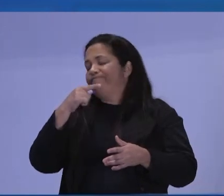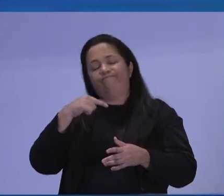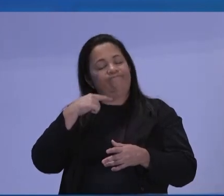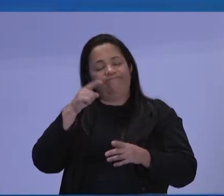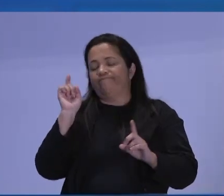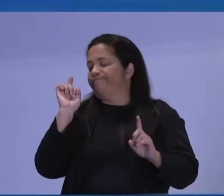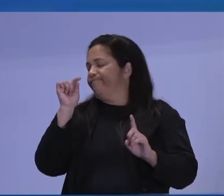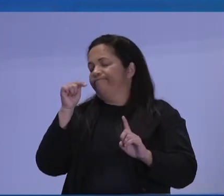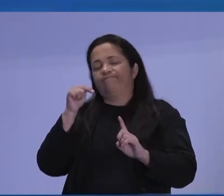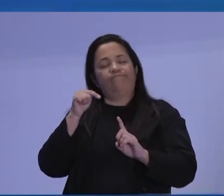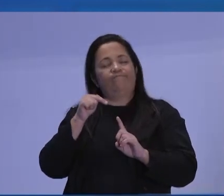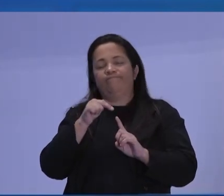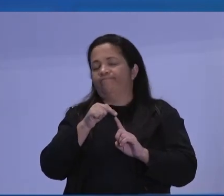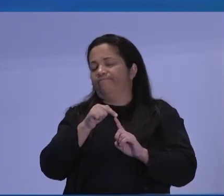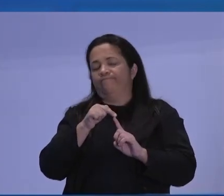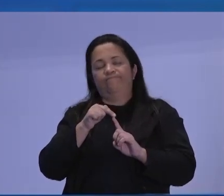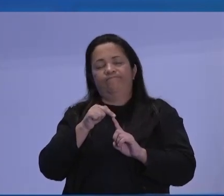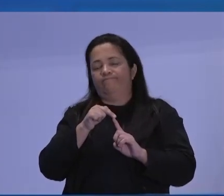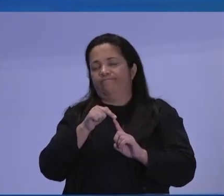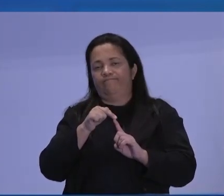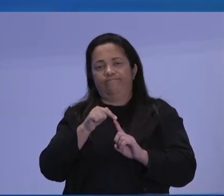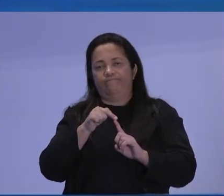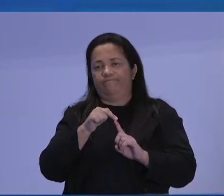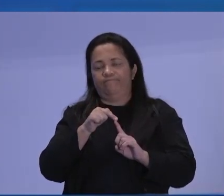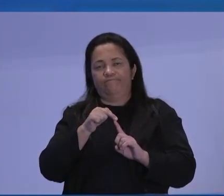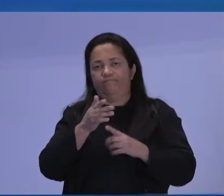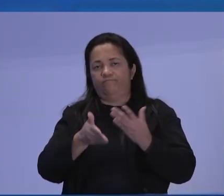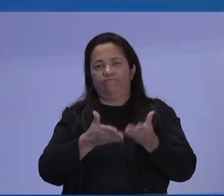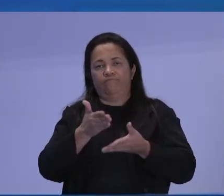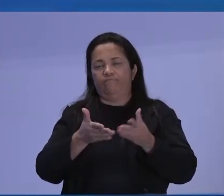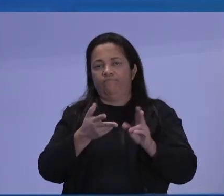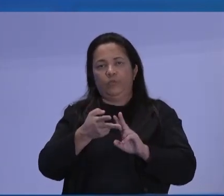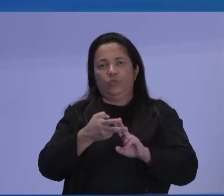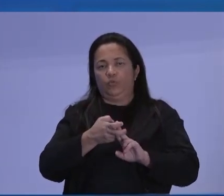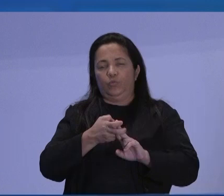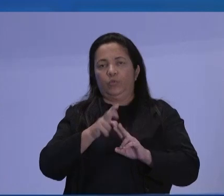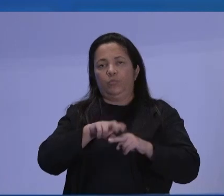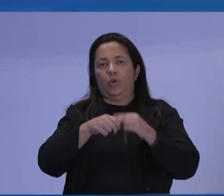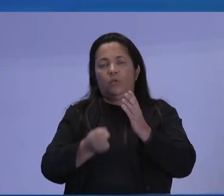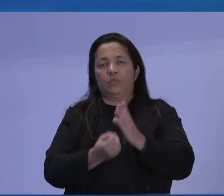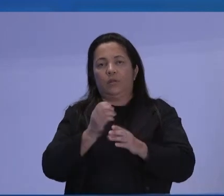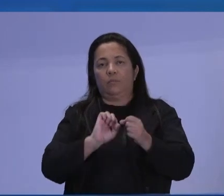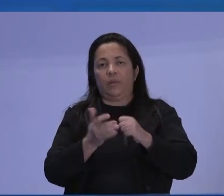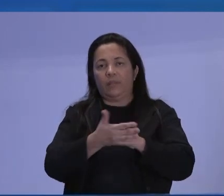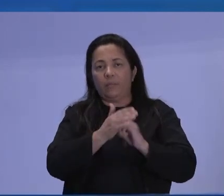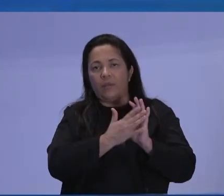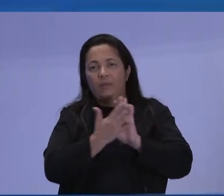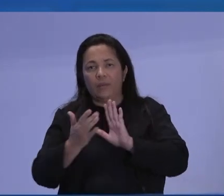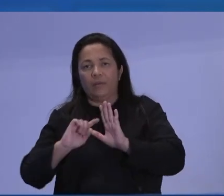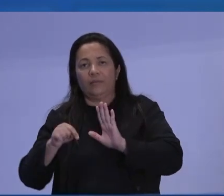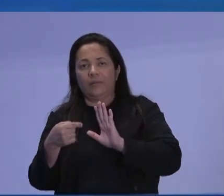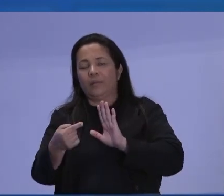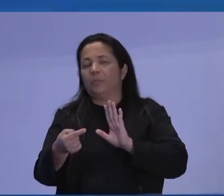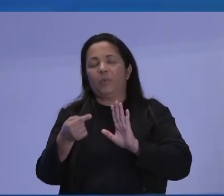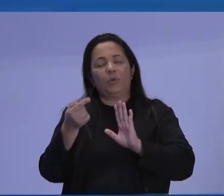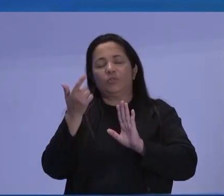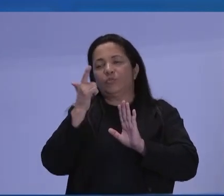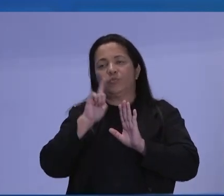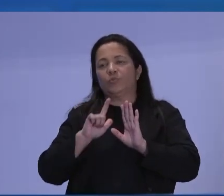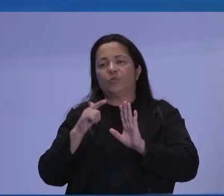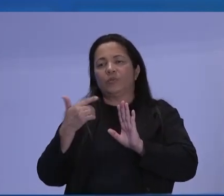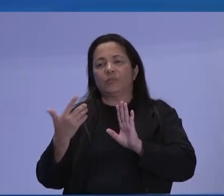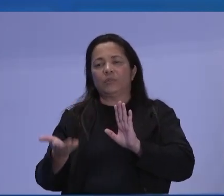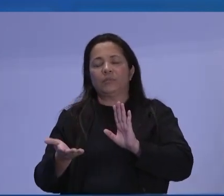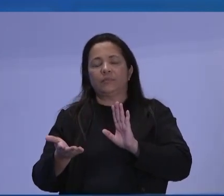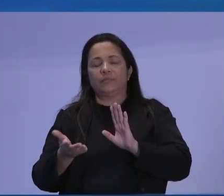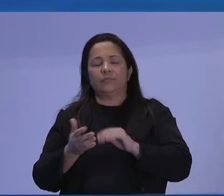de casos, a nossa capacidade do SUS que tem antes da pandemia. É muito fácil você desmontar aquele serviço todo por causa